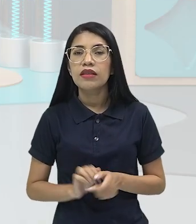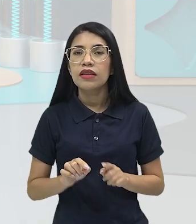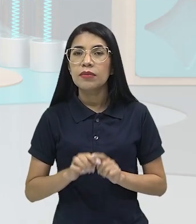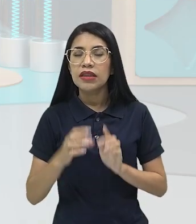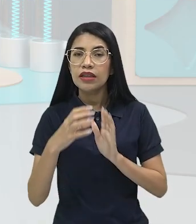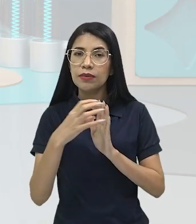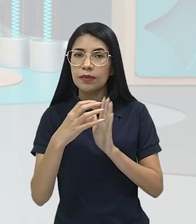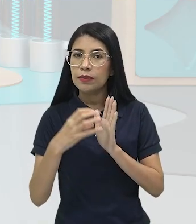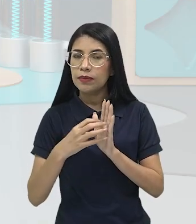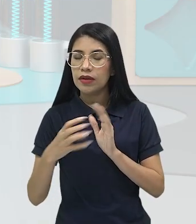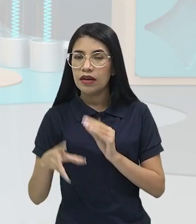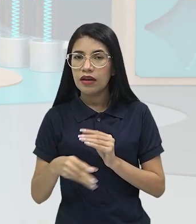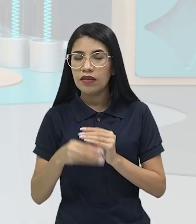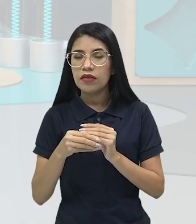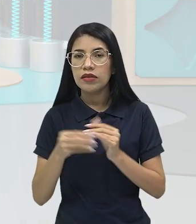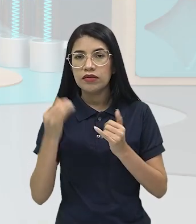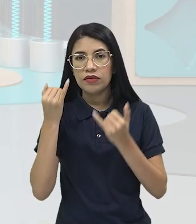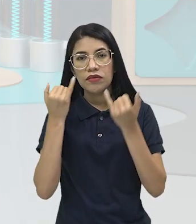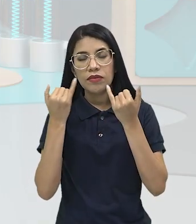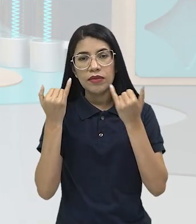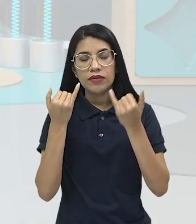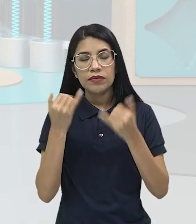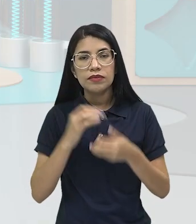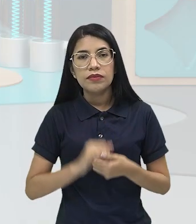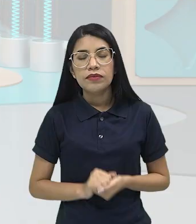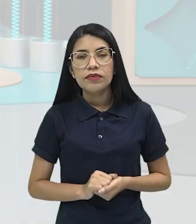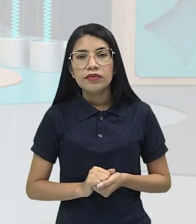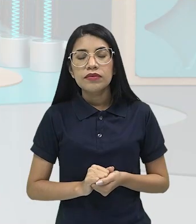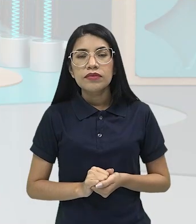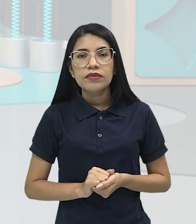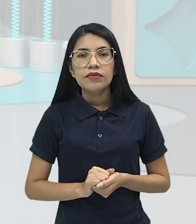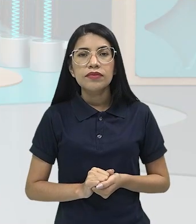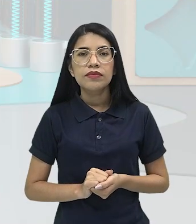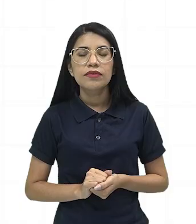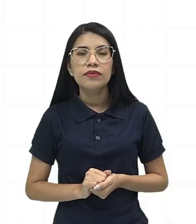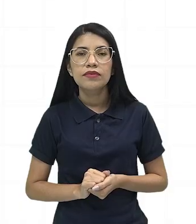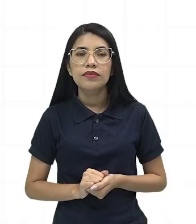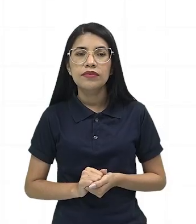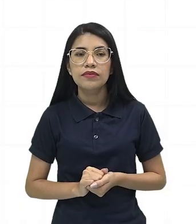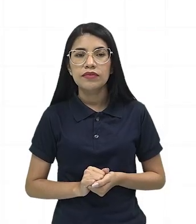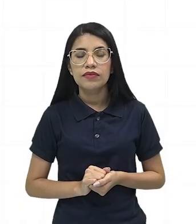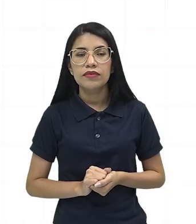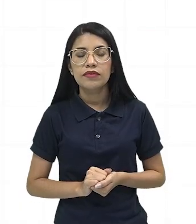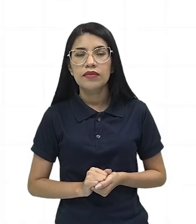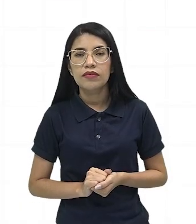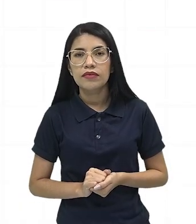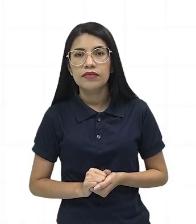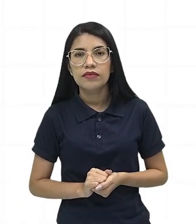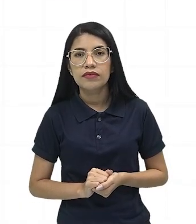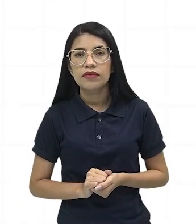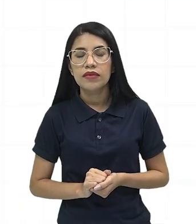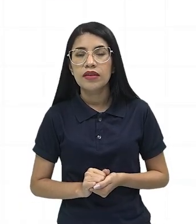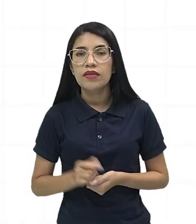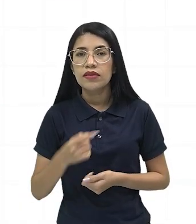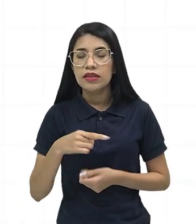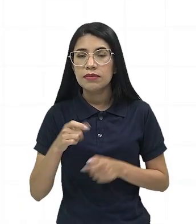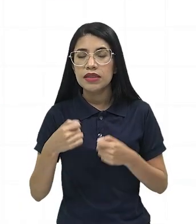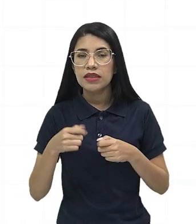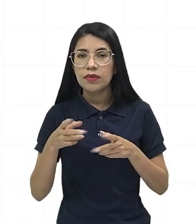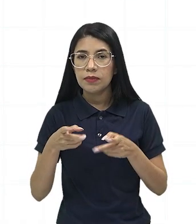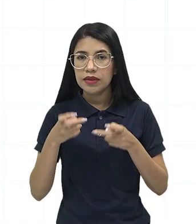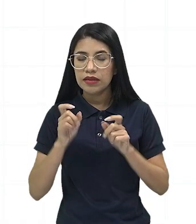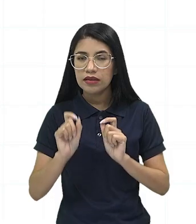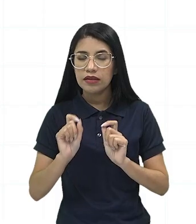estrofes acrescentando apenas alguma informação a mais. Continuando, e é importante que vocês atentam também para